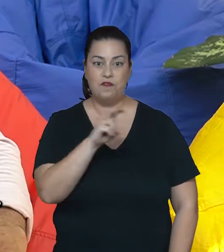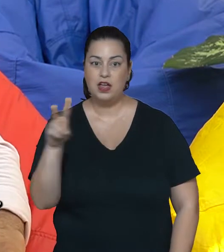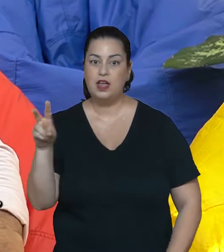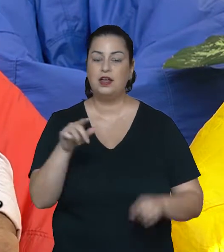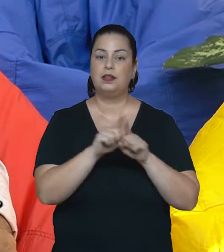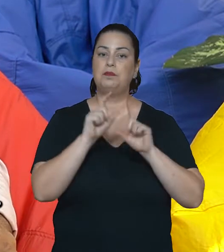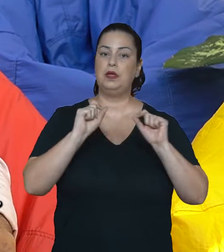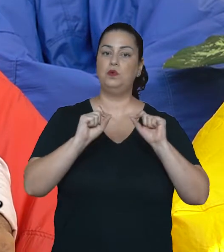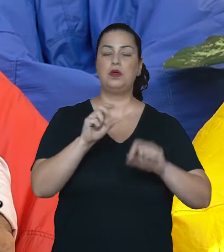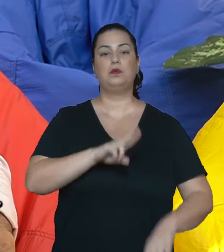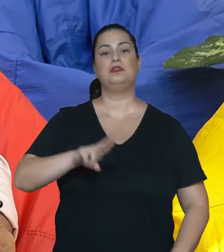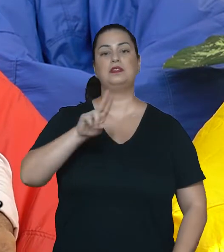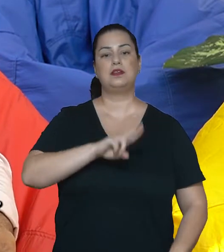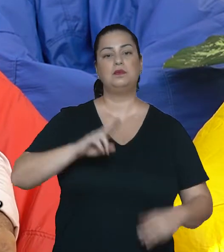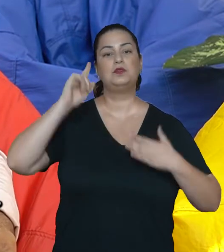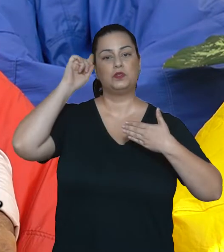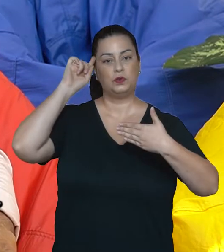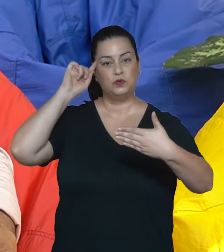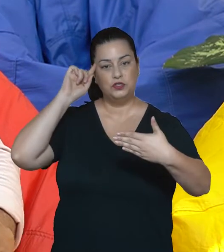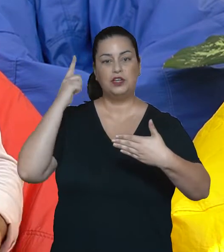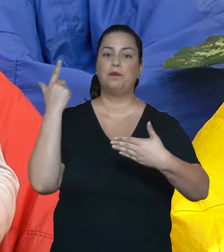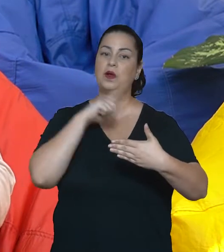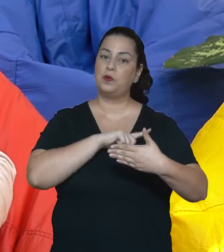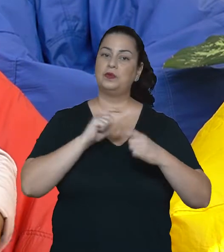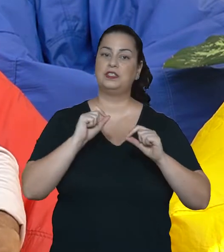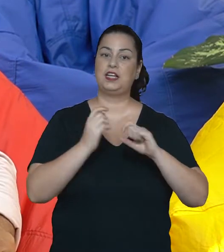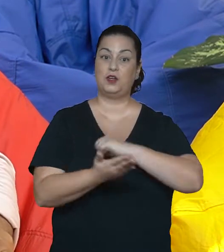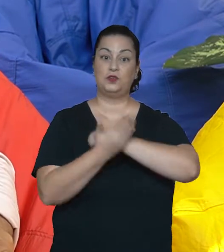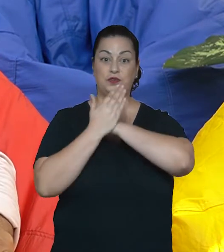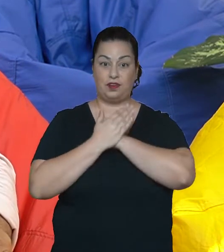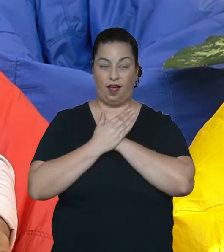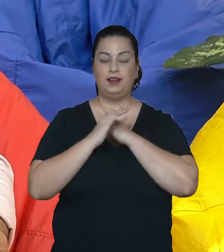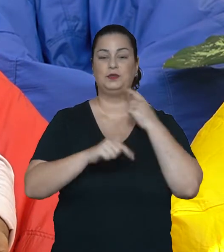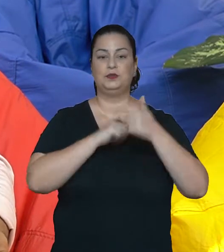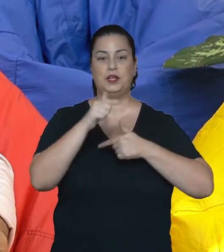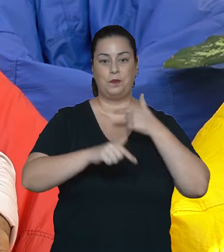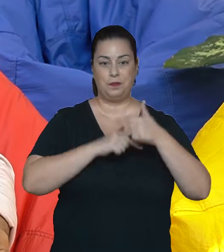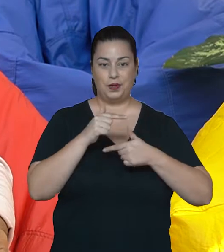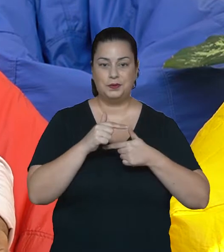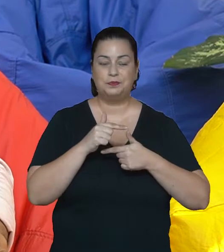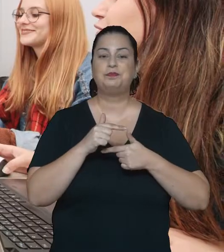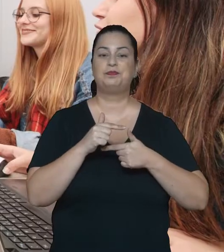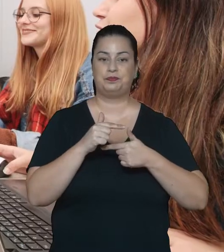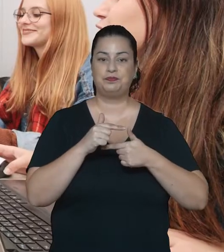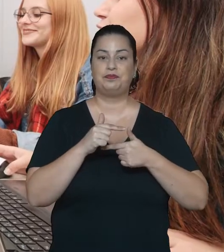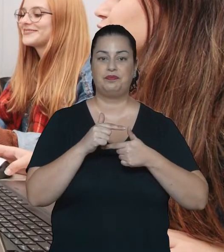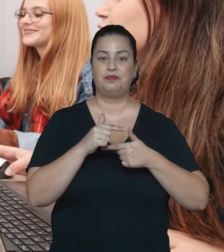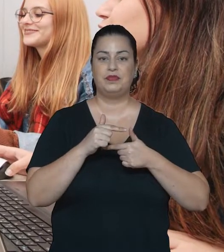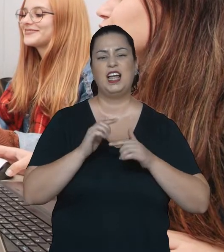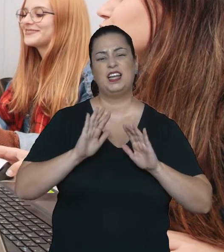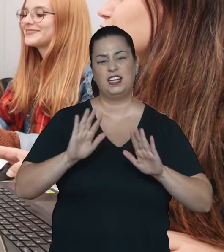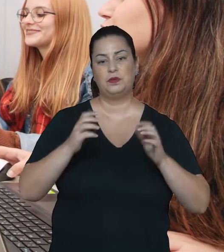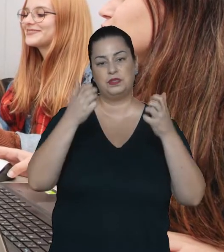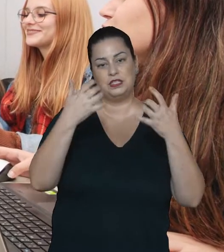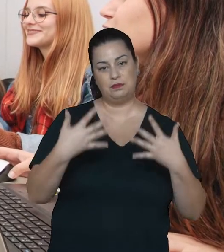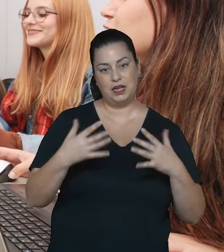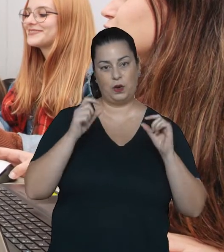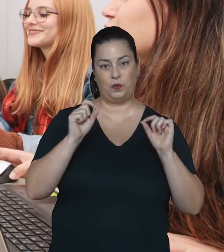naquilo que a gente faz uso no dia a dia para facilitar as nossas tarefas diárias. De uma maneira mais formal, design